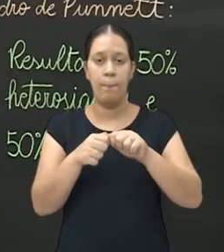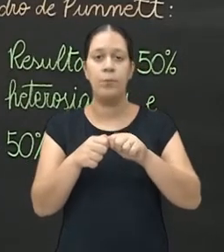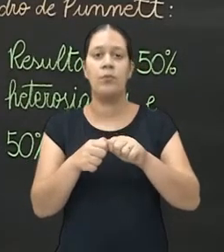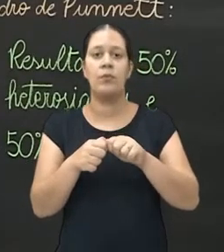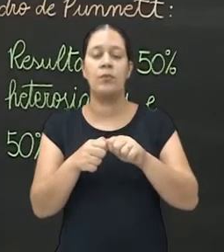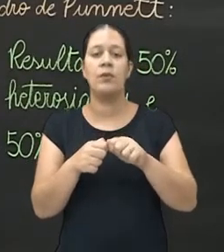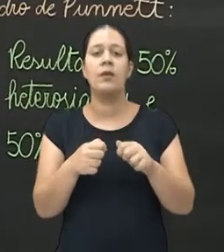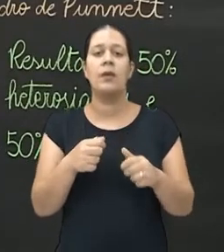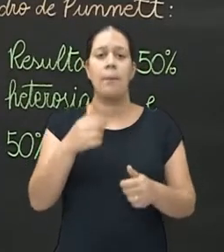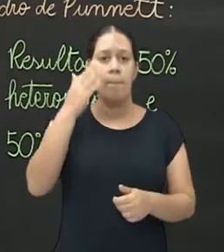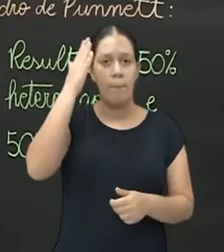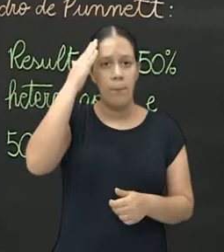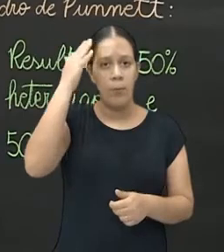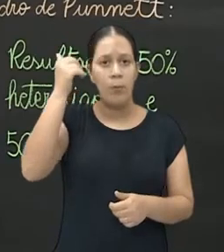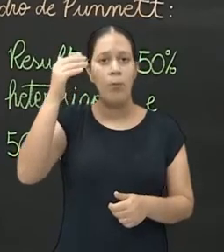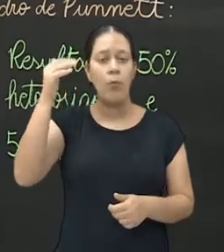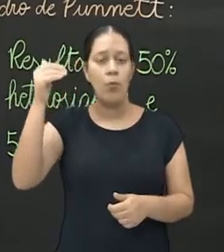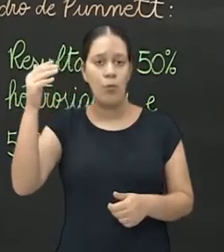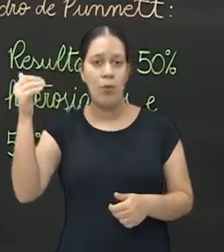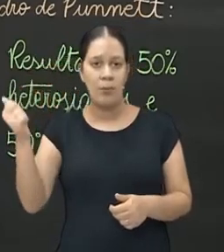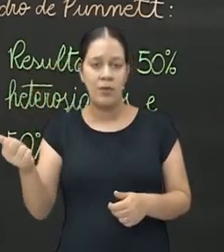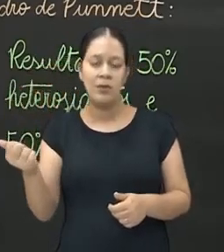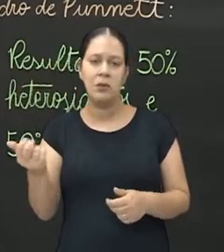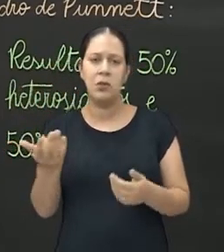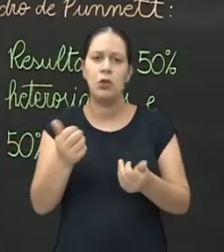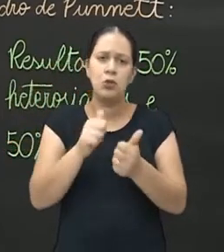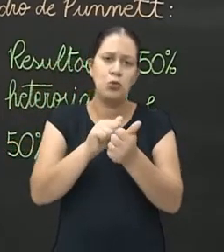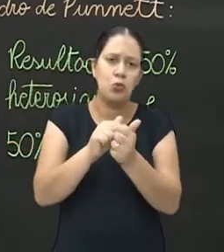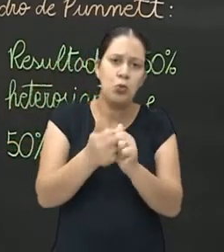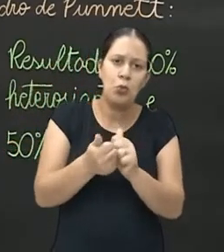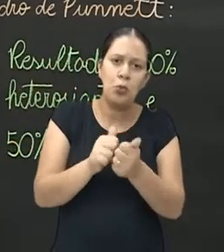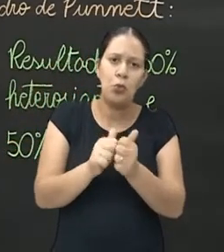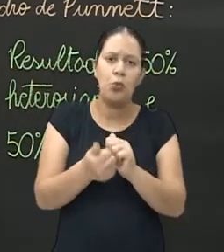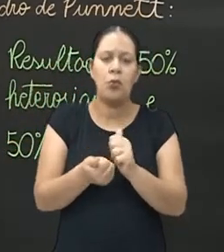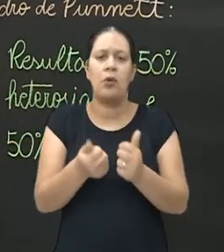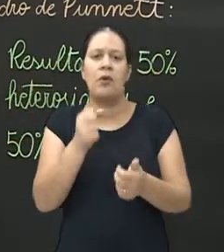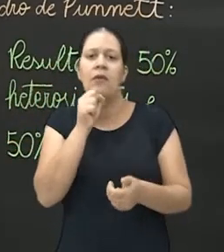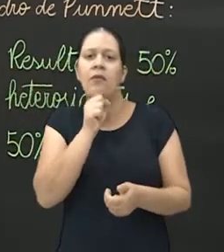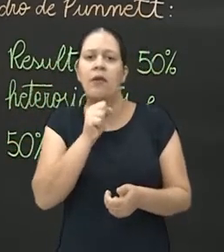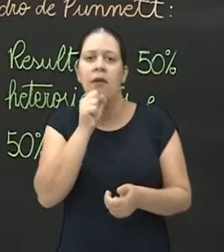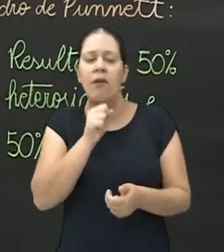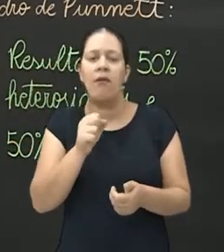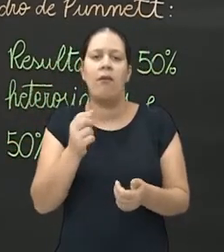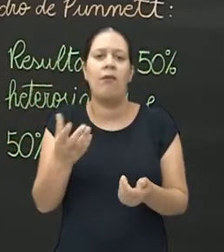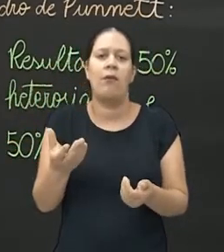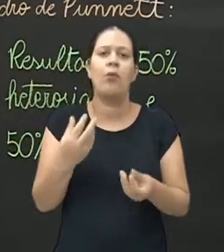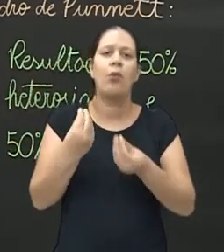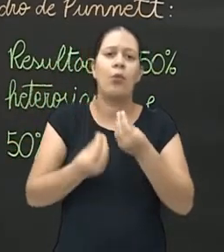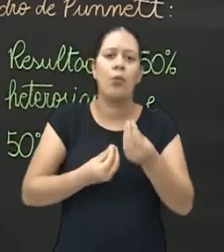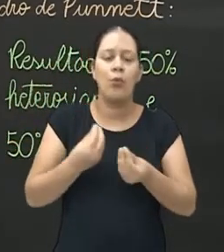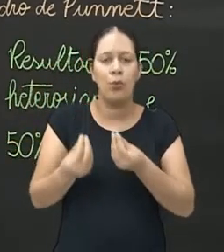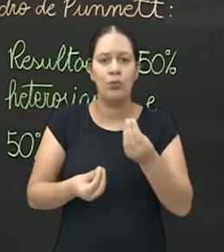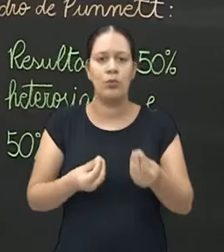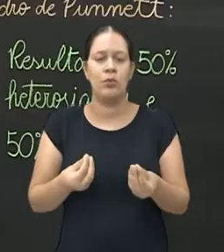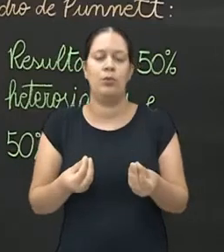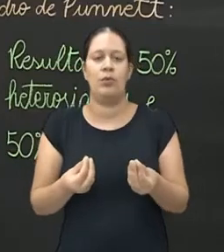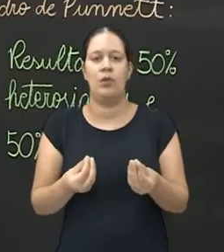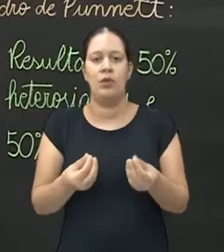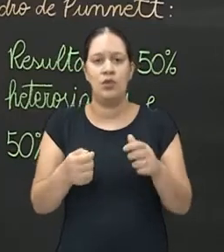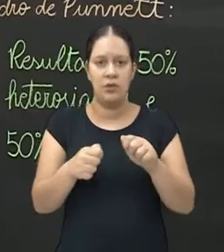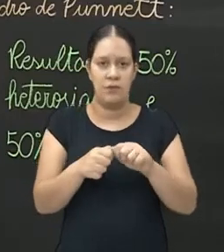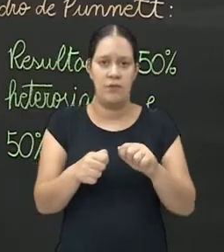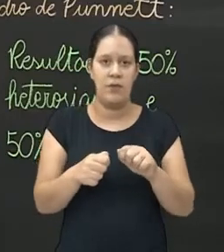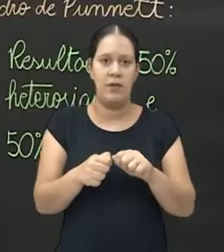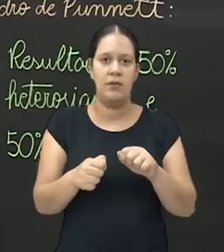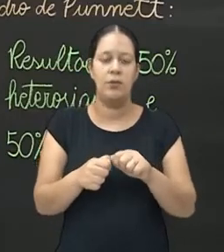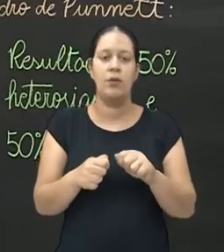também popularmente de jogo da velha, que parece um jogo da velha. Como é que eu faço isso? Então, no nosso caso aqui,